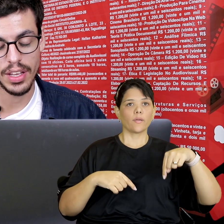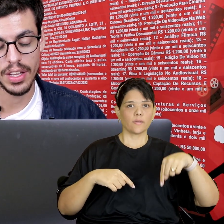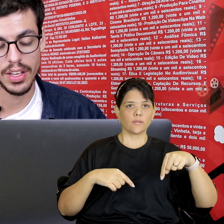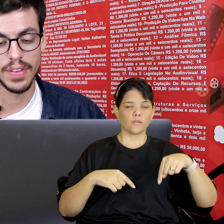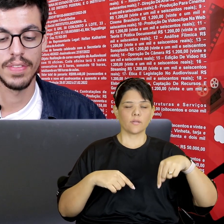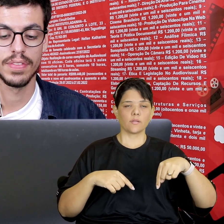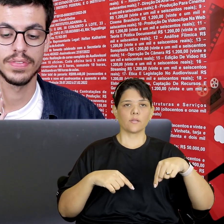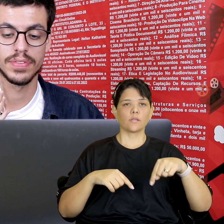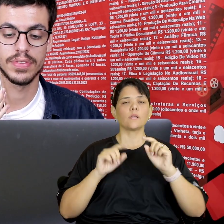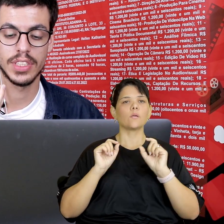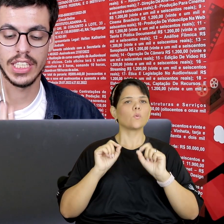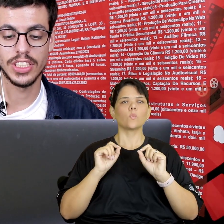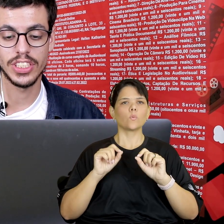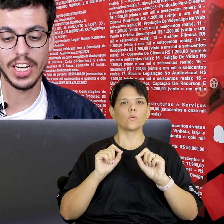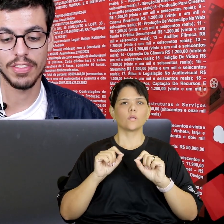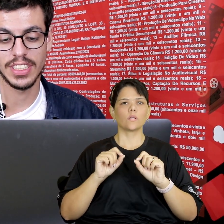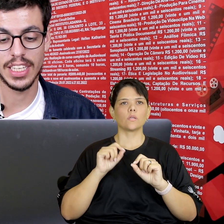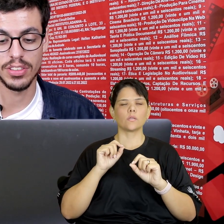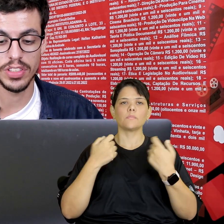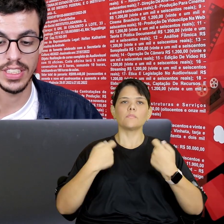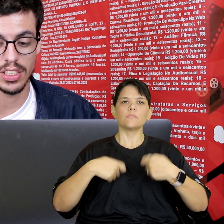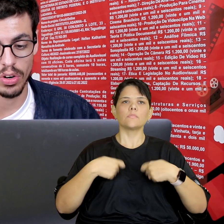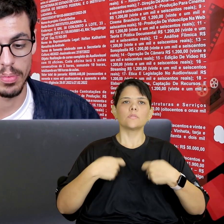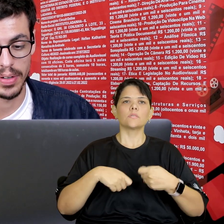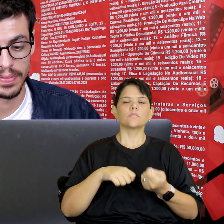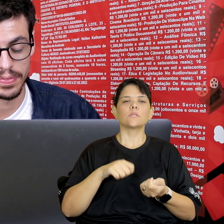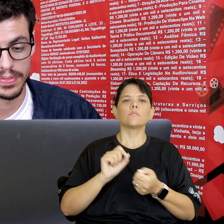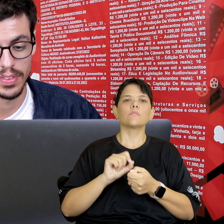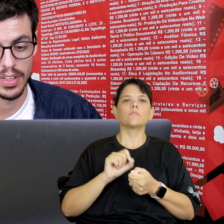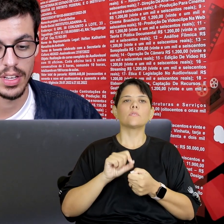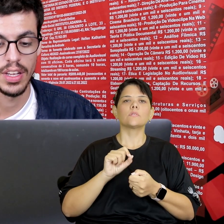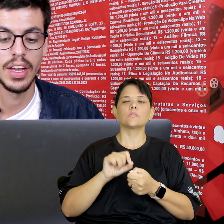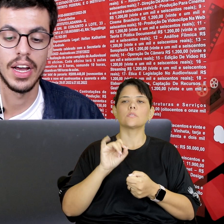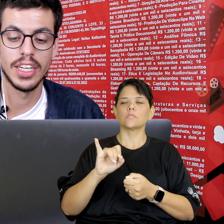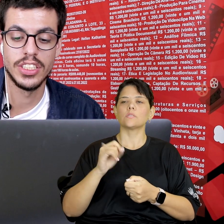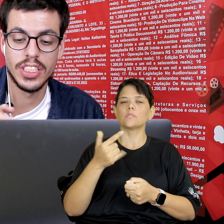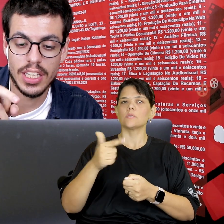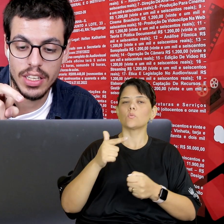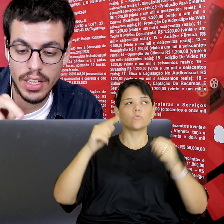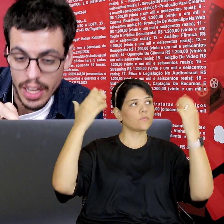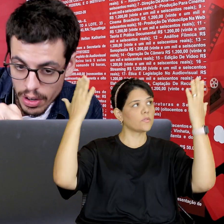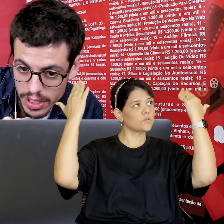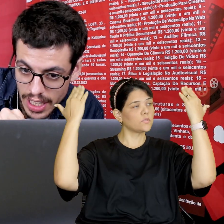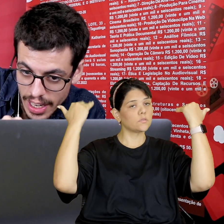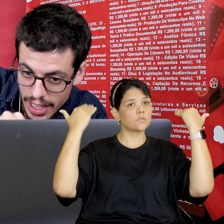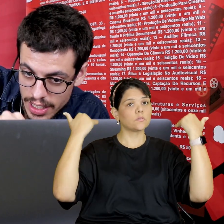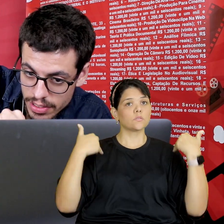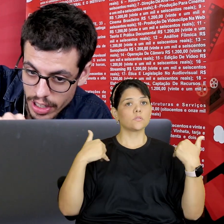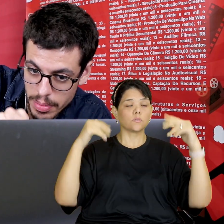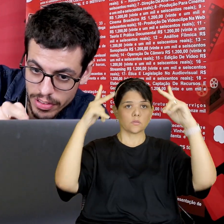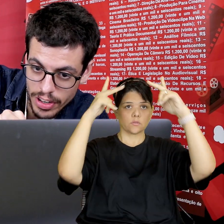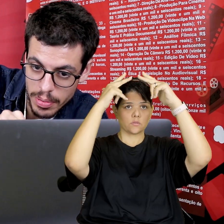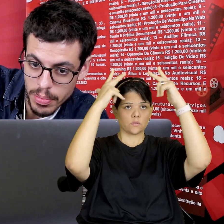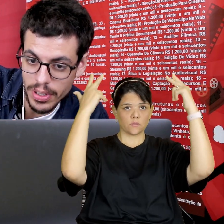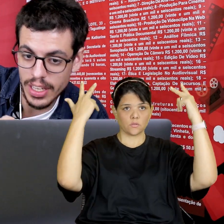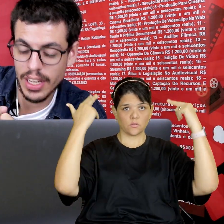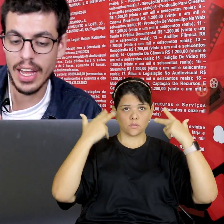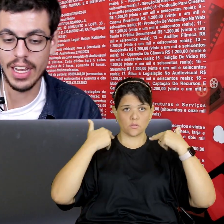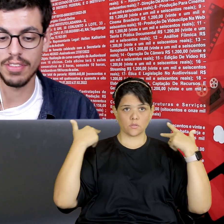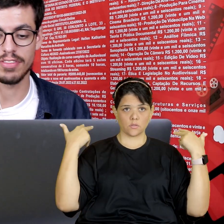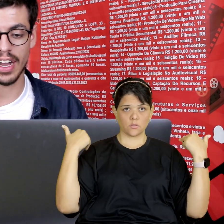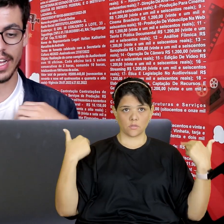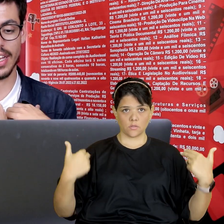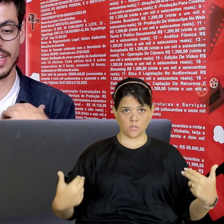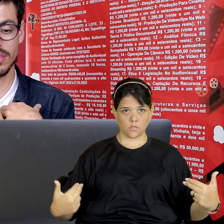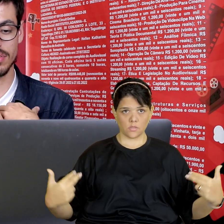que a gente teria que fazer se ela não tivesse em chroma? A gente ia ter que recortar ela, frame a frame, porque